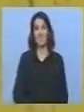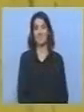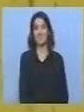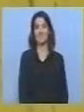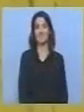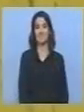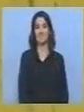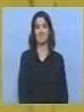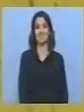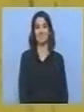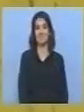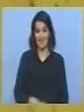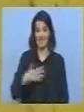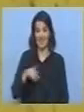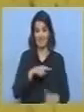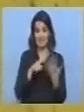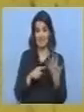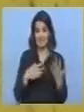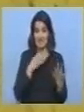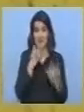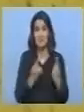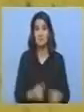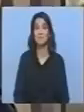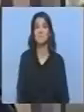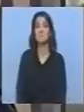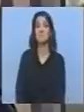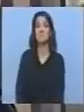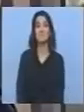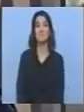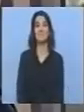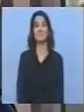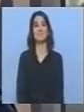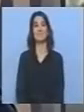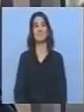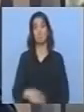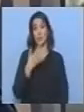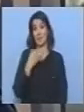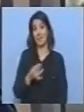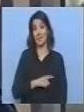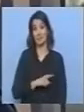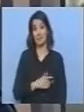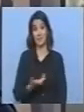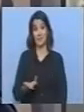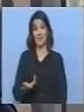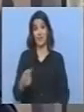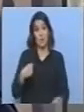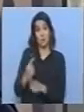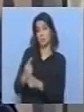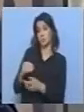Falcão, destes cinco, parar. Quer pegar em algum? Bom, de certa forma, eu começo por assinar por baixo,